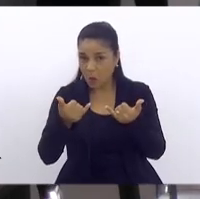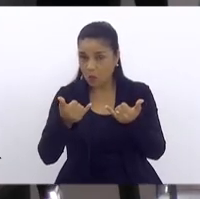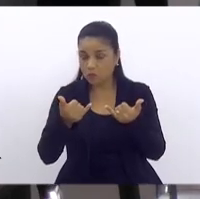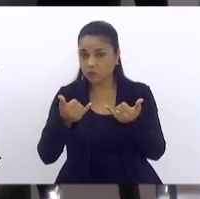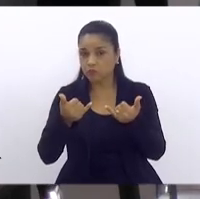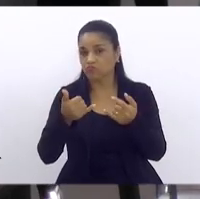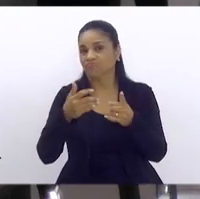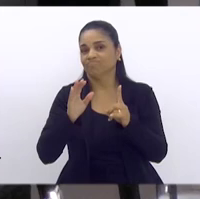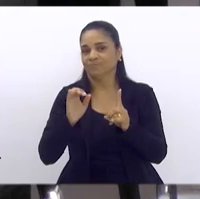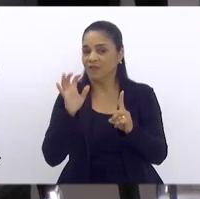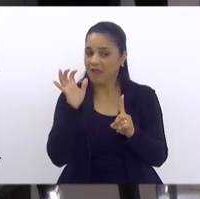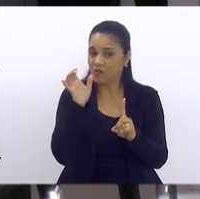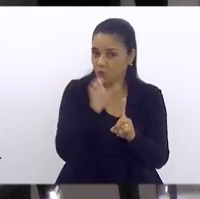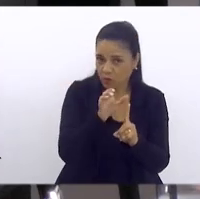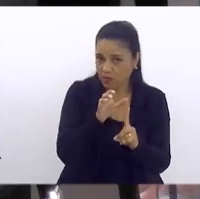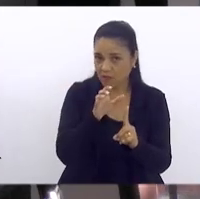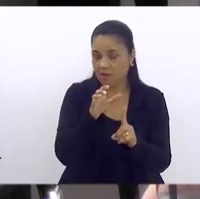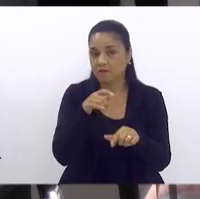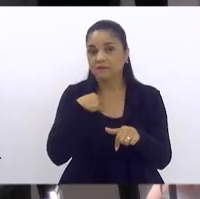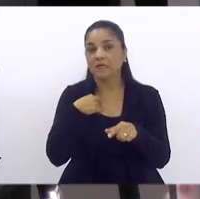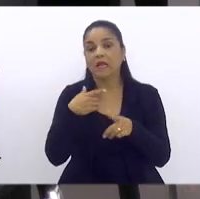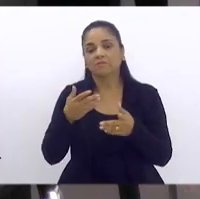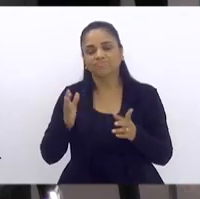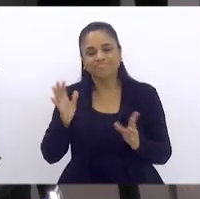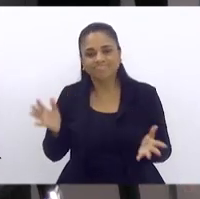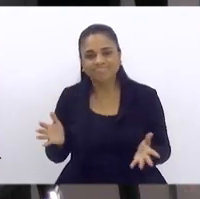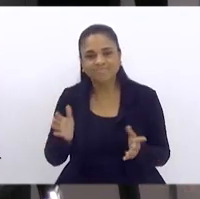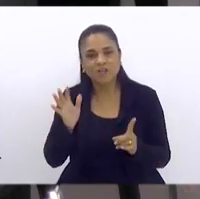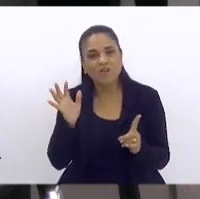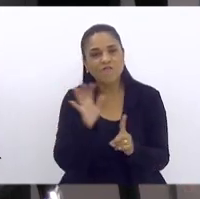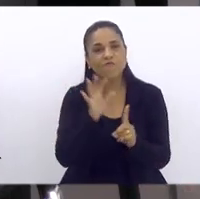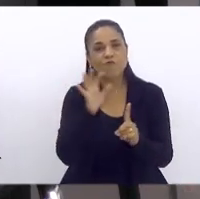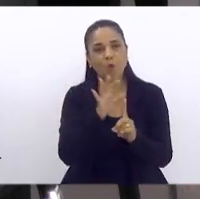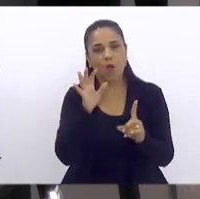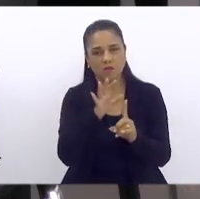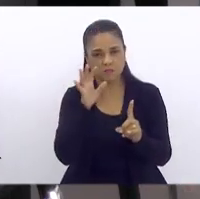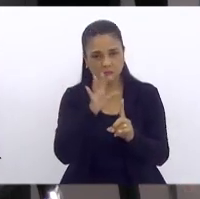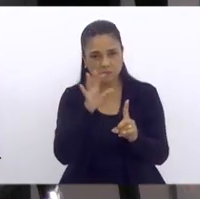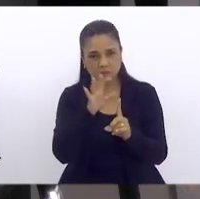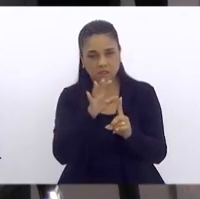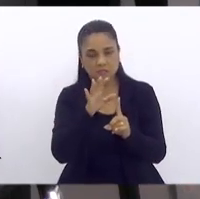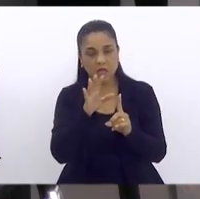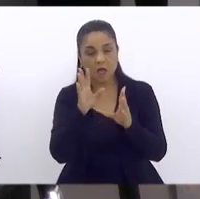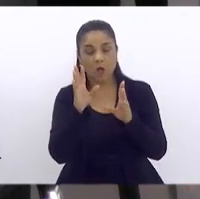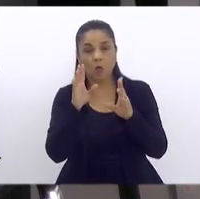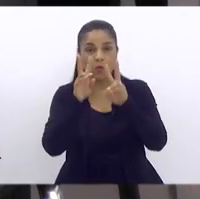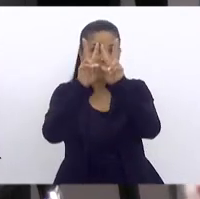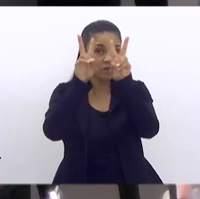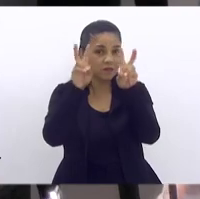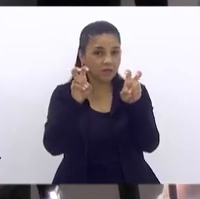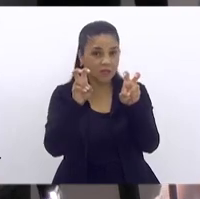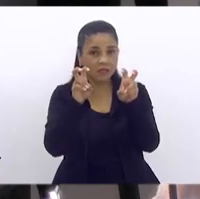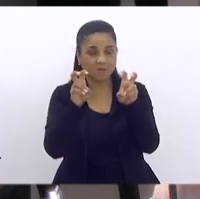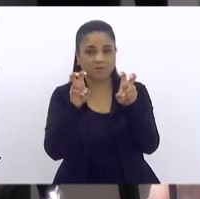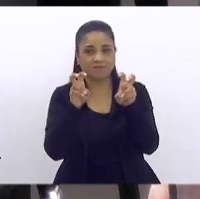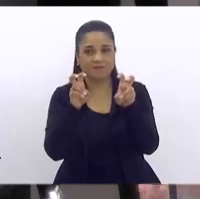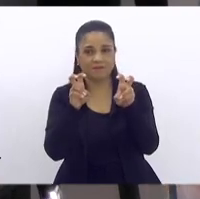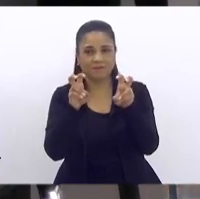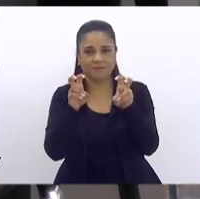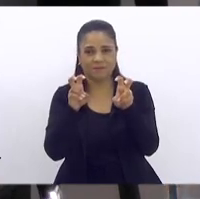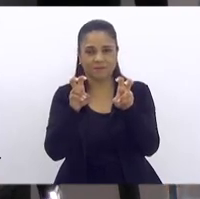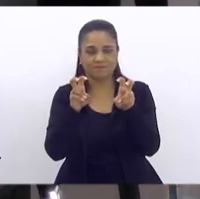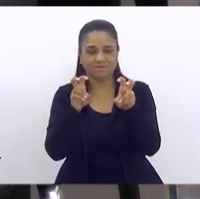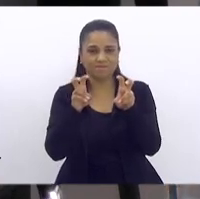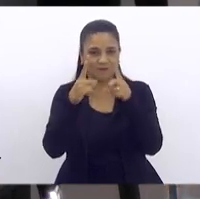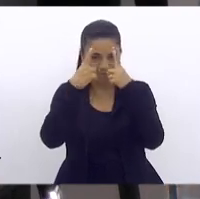ataque, ela acaba influenciando o contexto no qual o ataque é feito, porque ela colabora